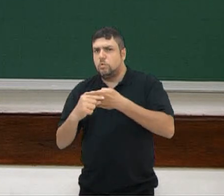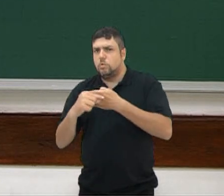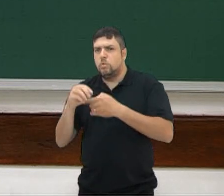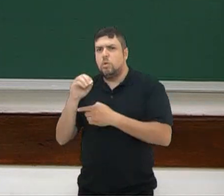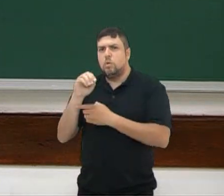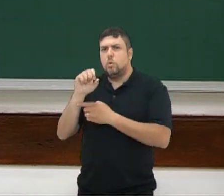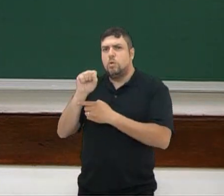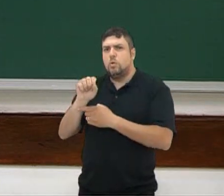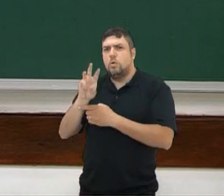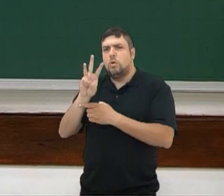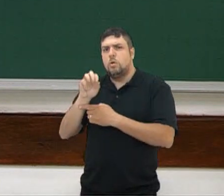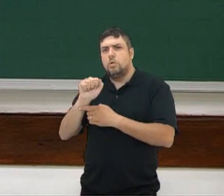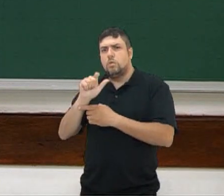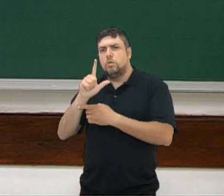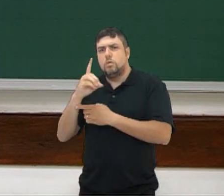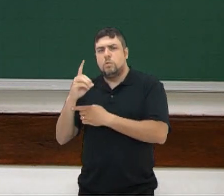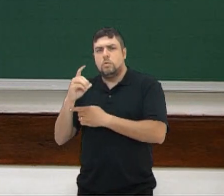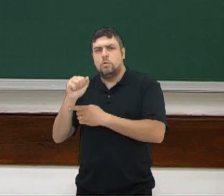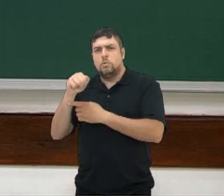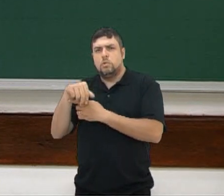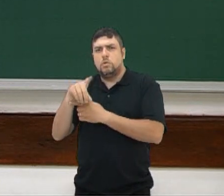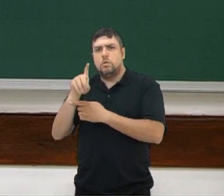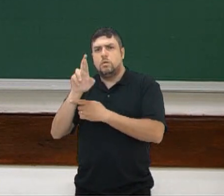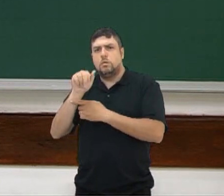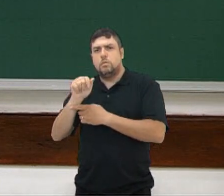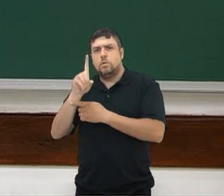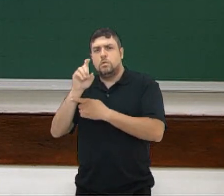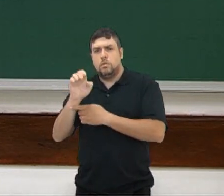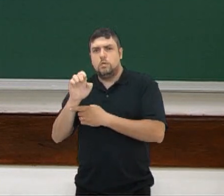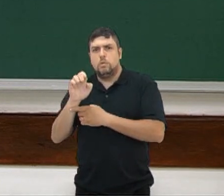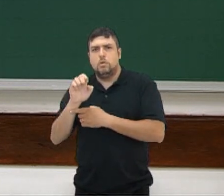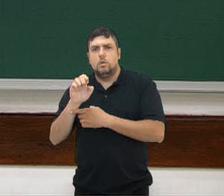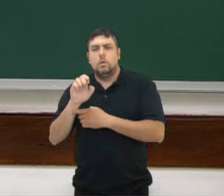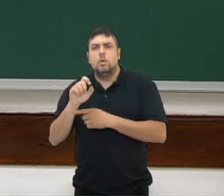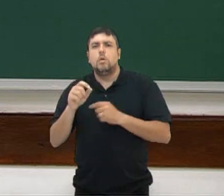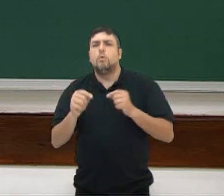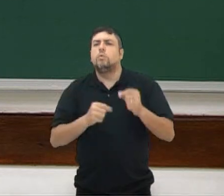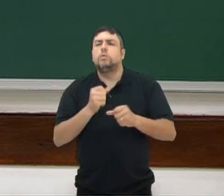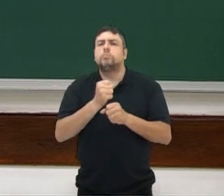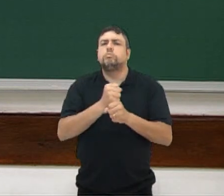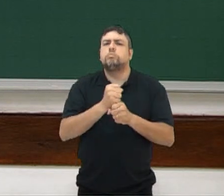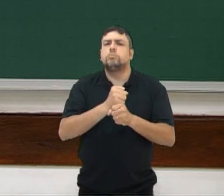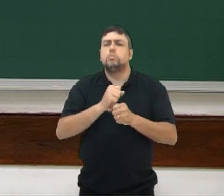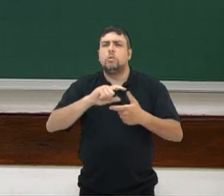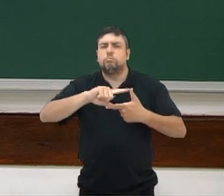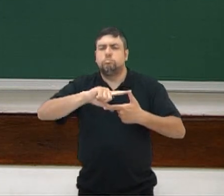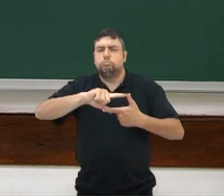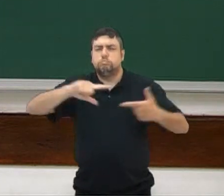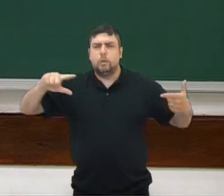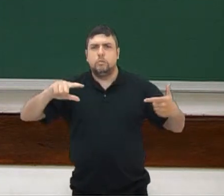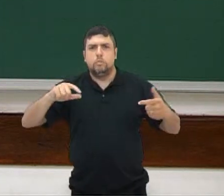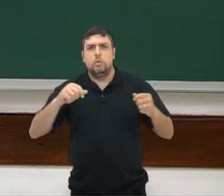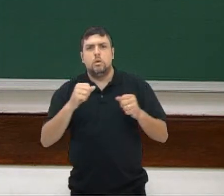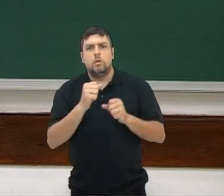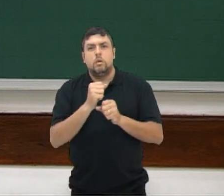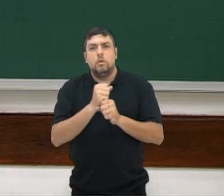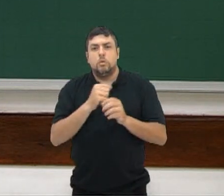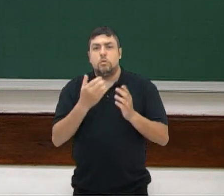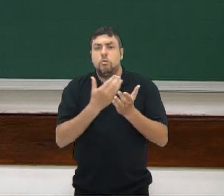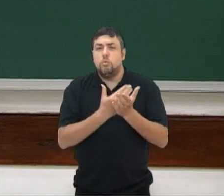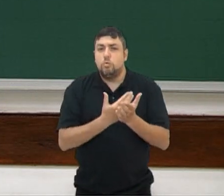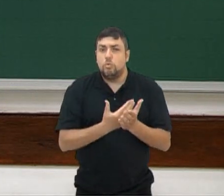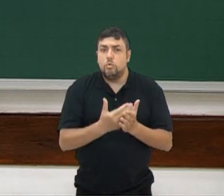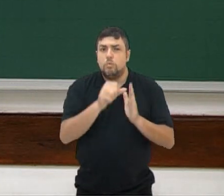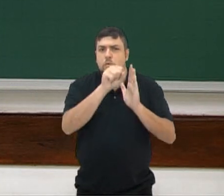como modernismo. Nós já falamos em outras aulas, o modernismo é uma escola literária que aconteceu aí no início do século XX e